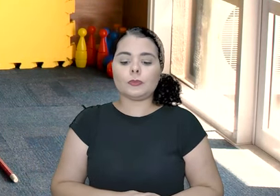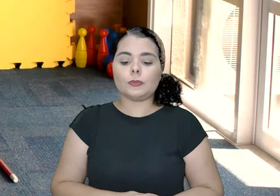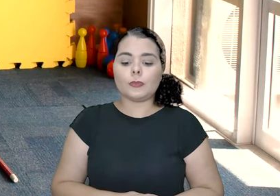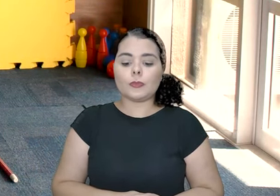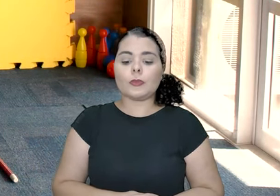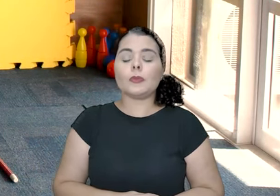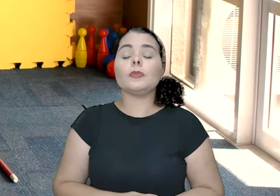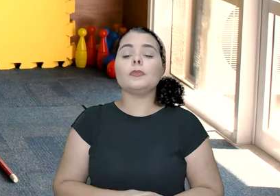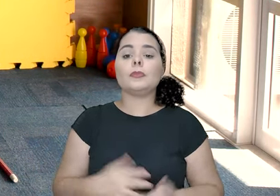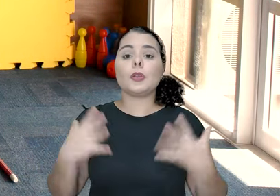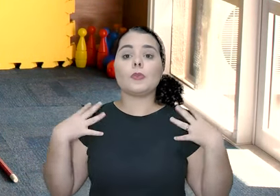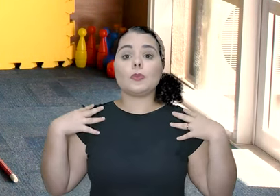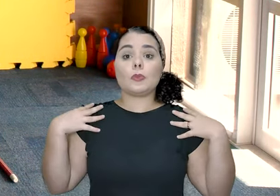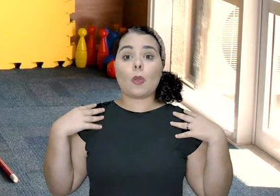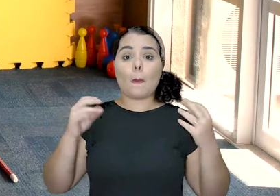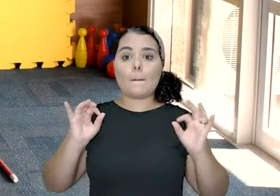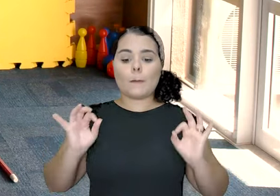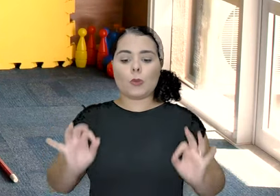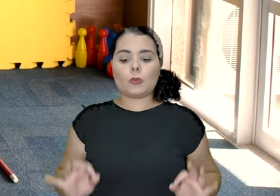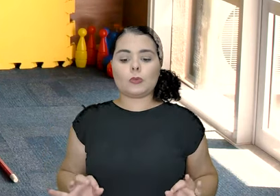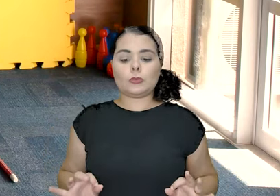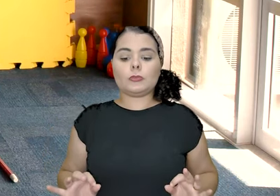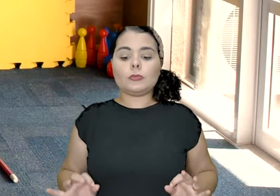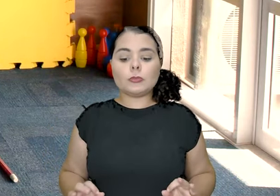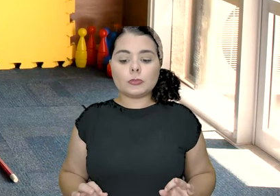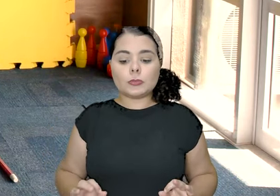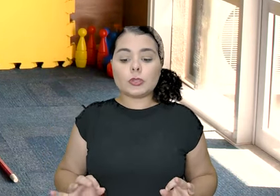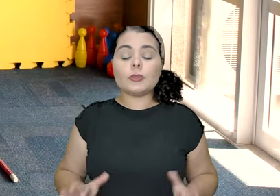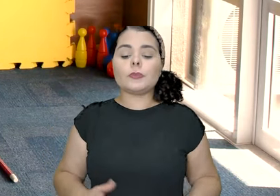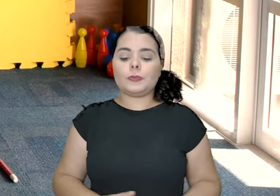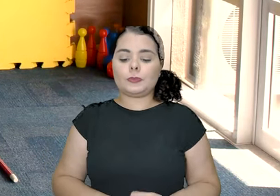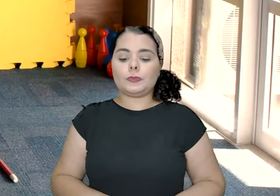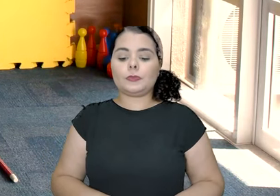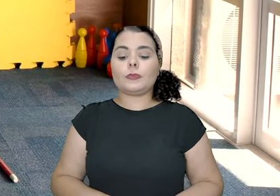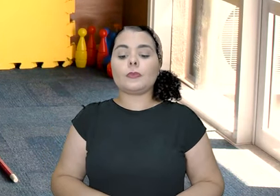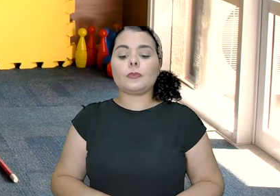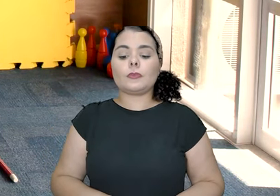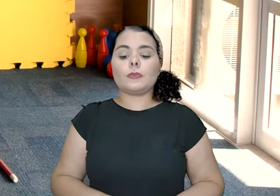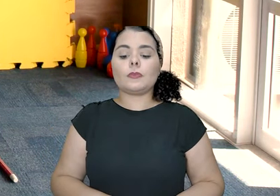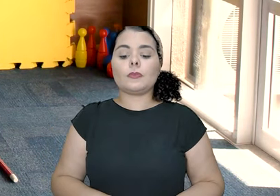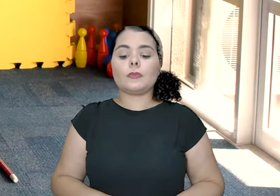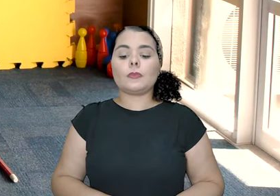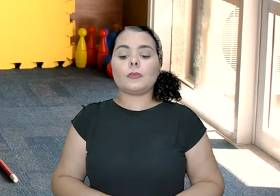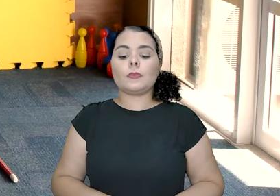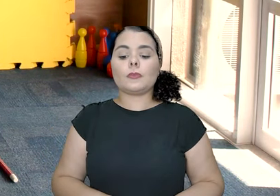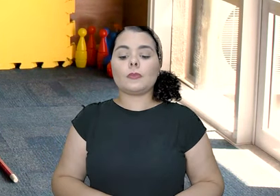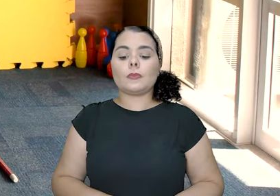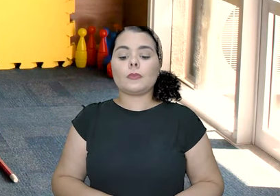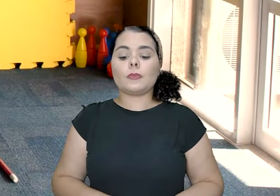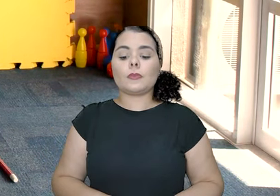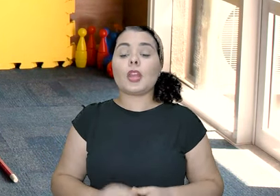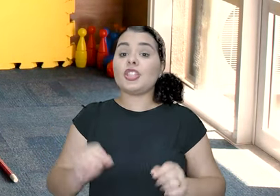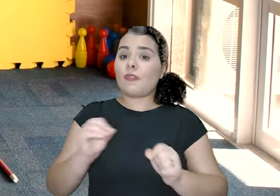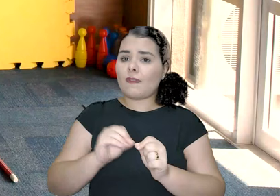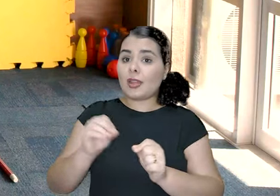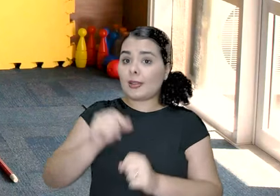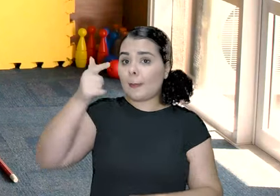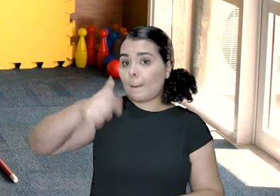para baixo, gira o ombro para trás, a gente vai fazer algumas